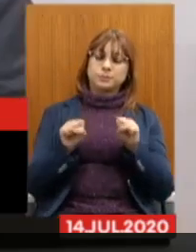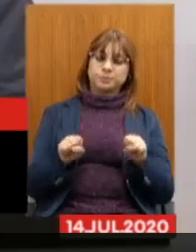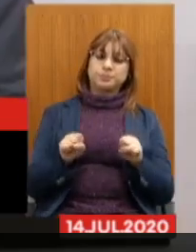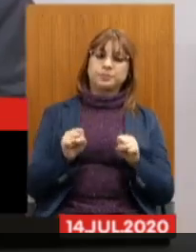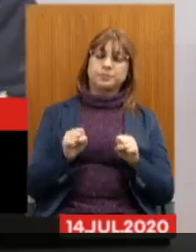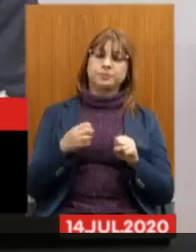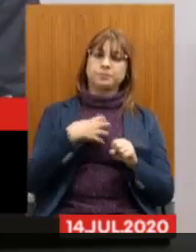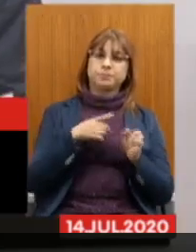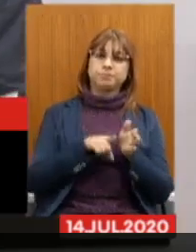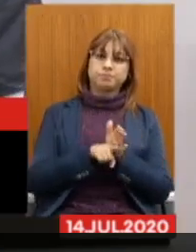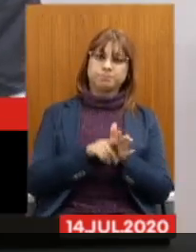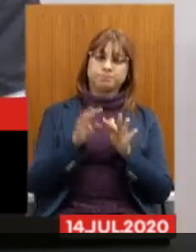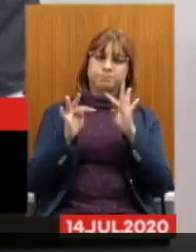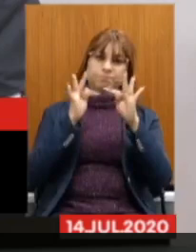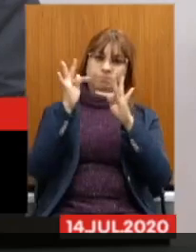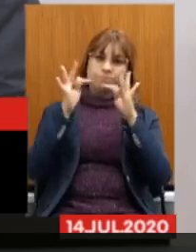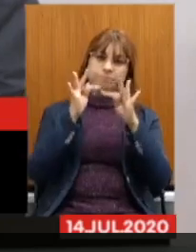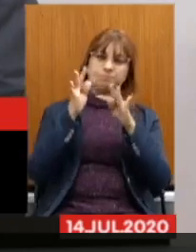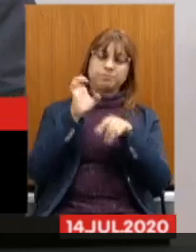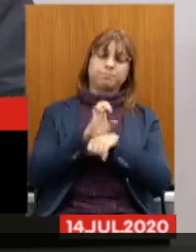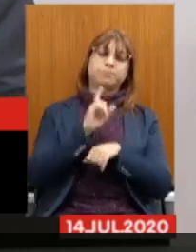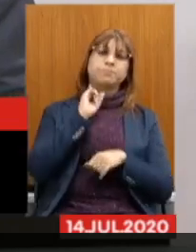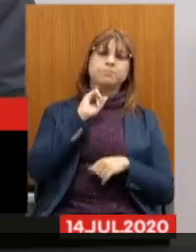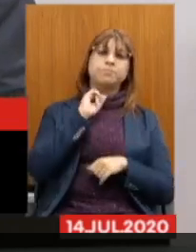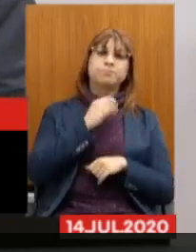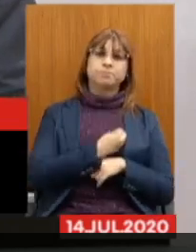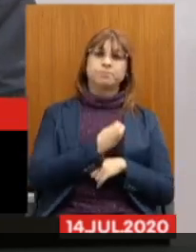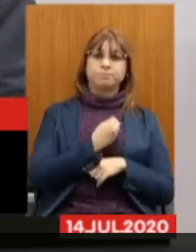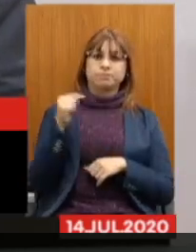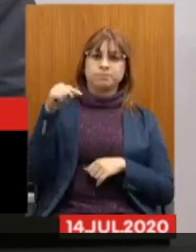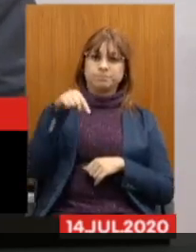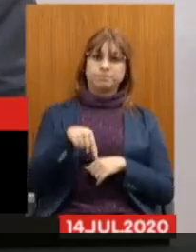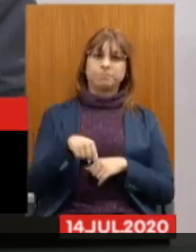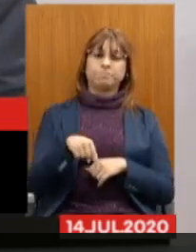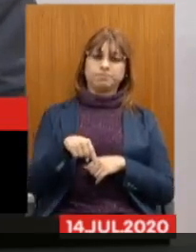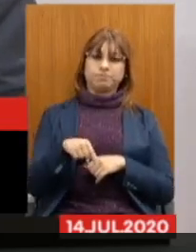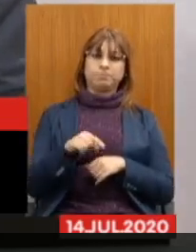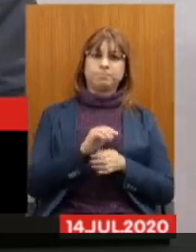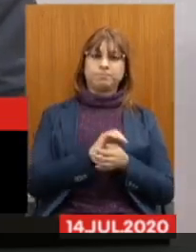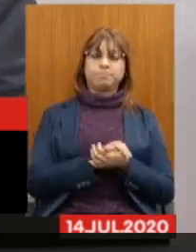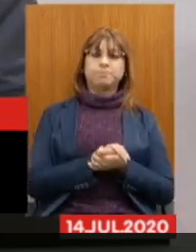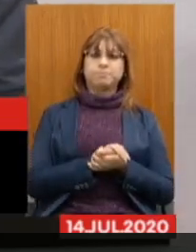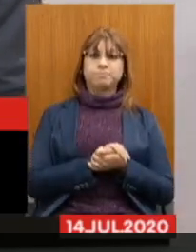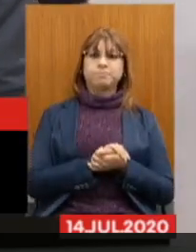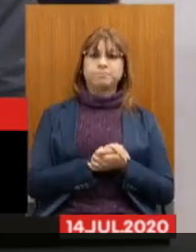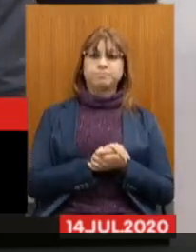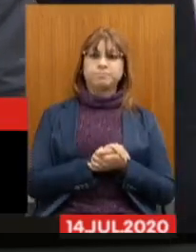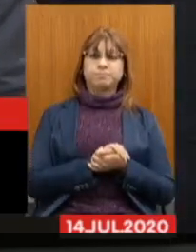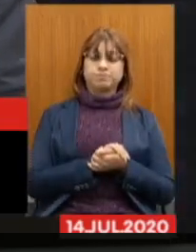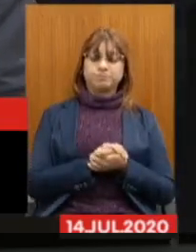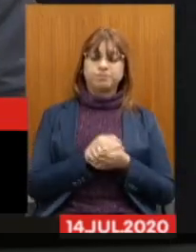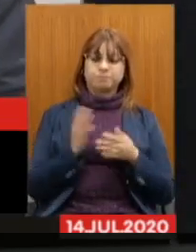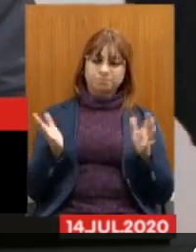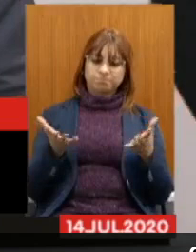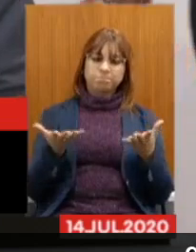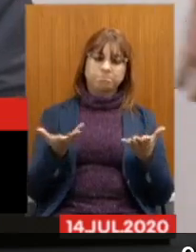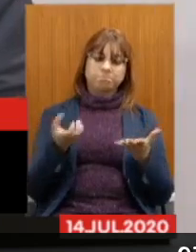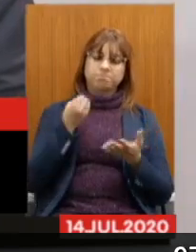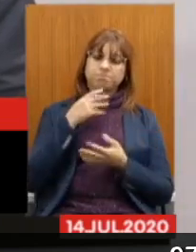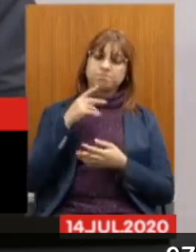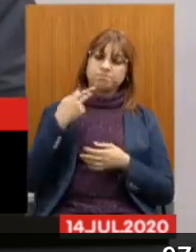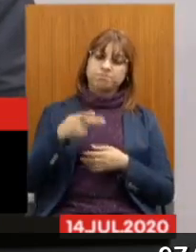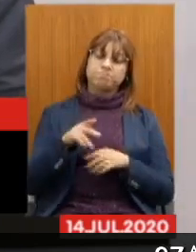e Tecnologia do Estado de Minas Gerais, pela participação e disponibilidade do senhor, que enriquece aqui